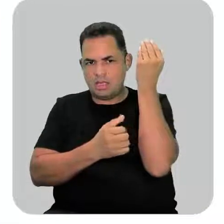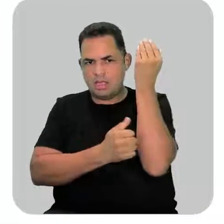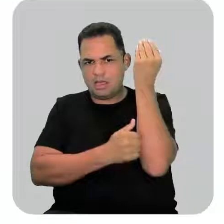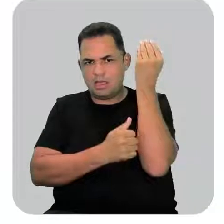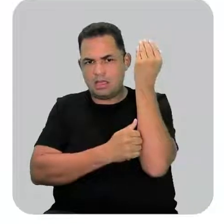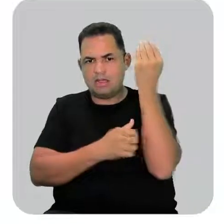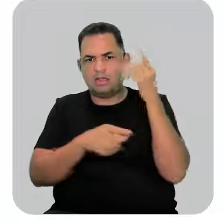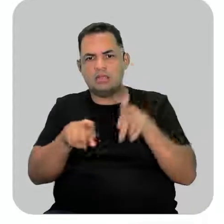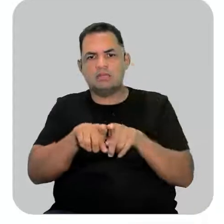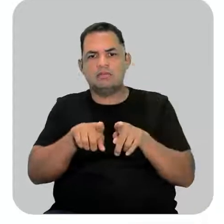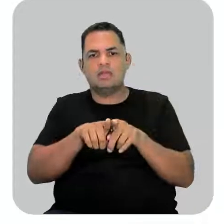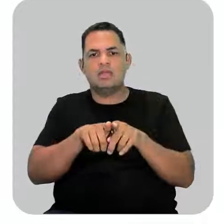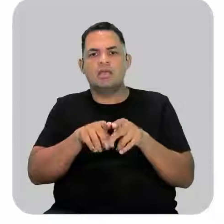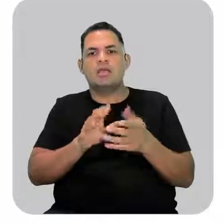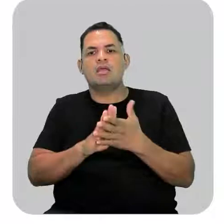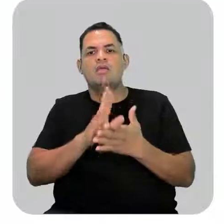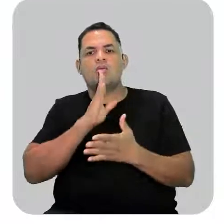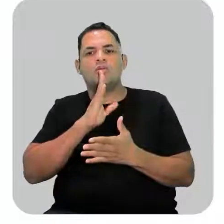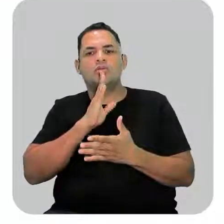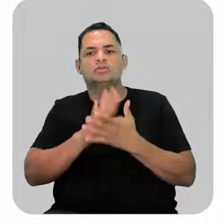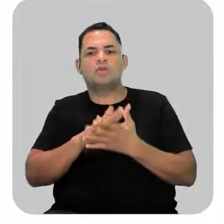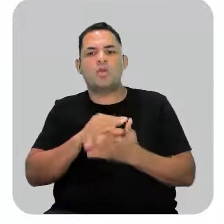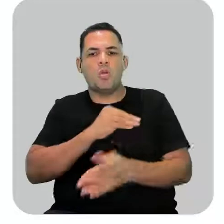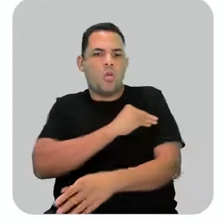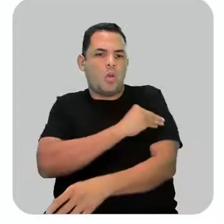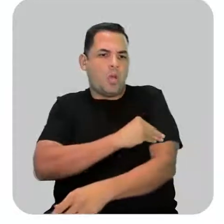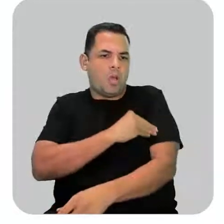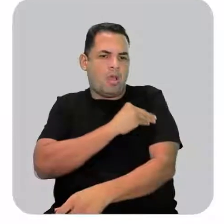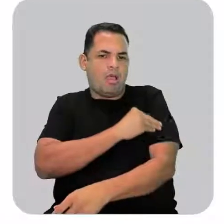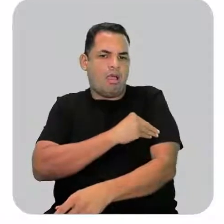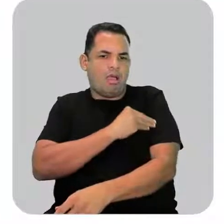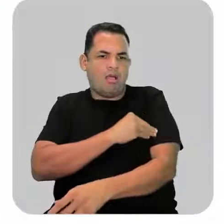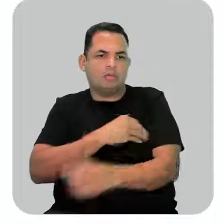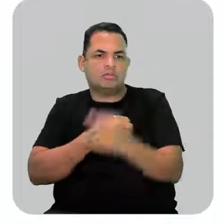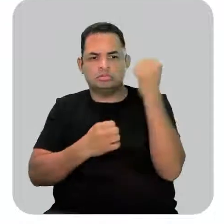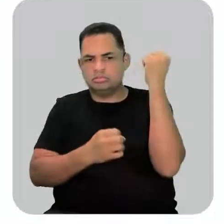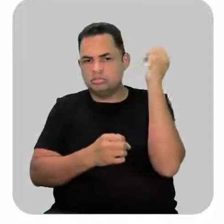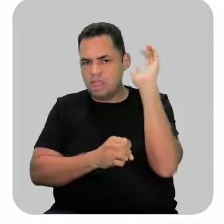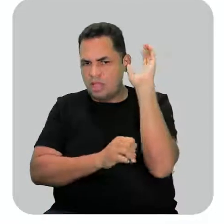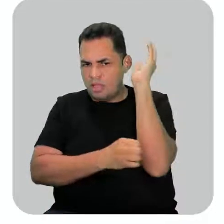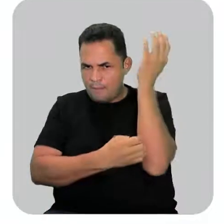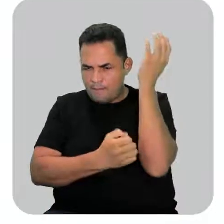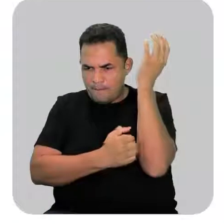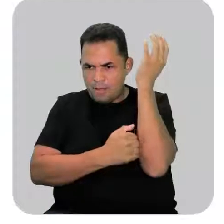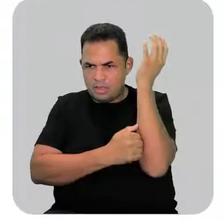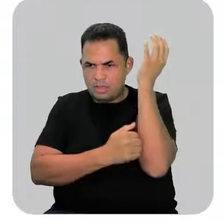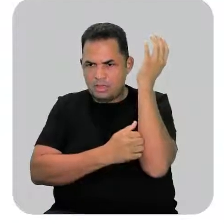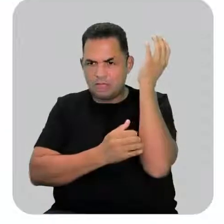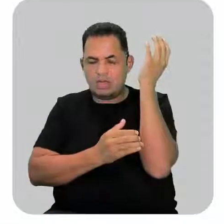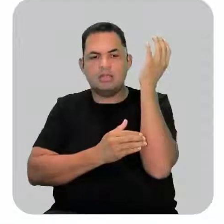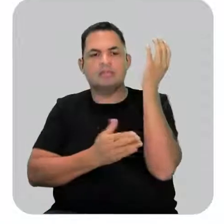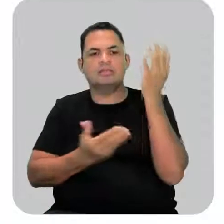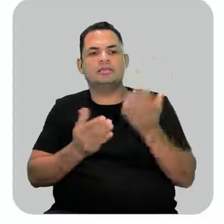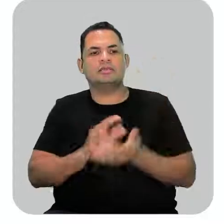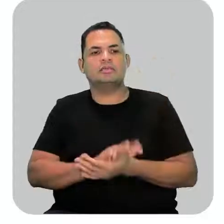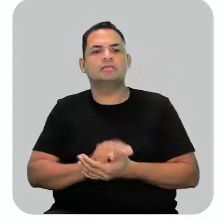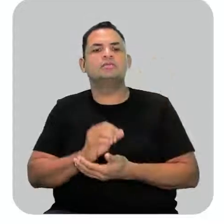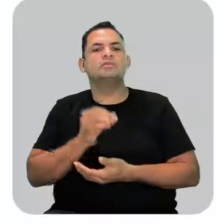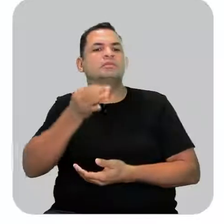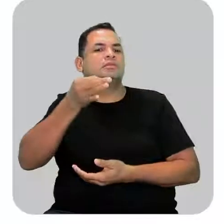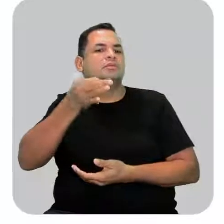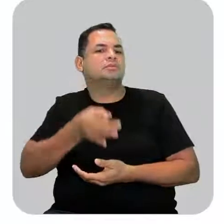também é conhecido como álcool de madeira. Ele está afirmando isso. Essa afirmativa, ela é correta ou ela